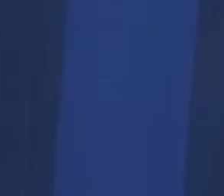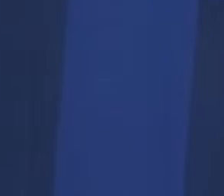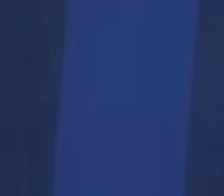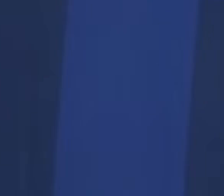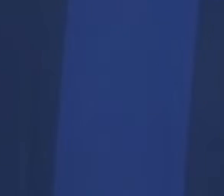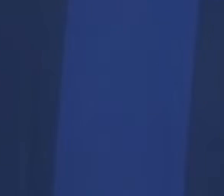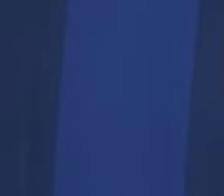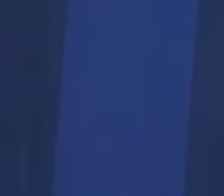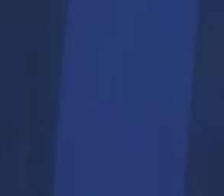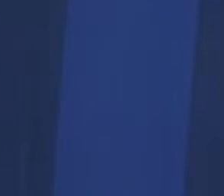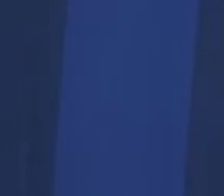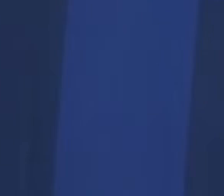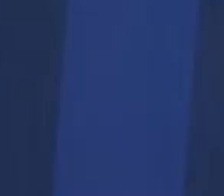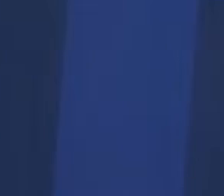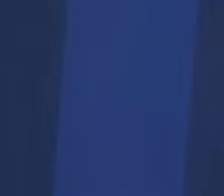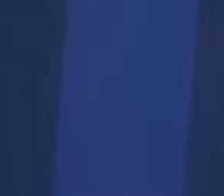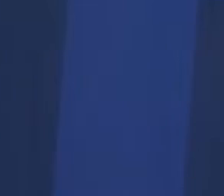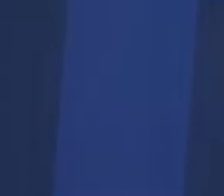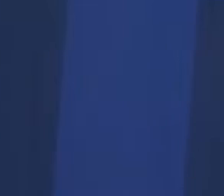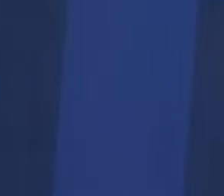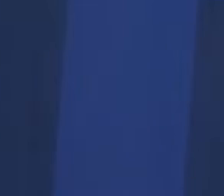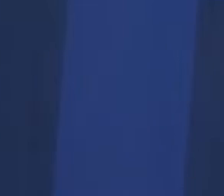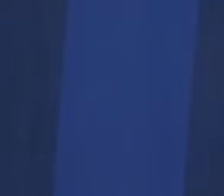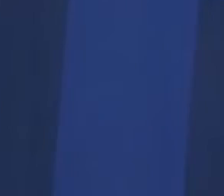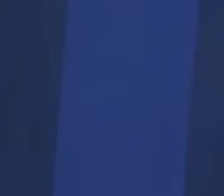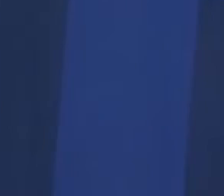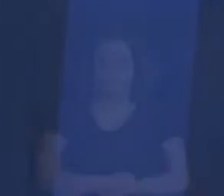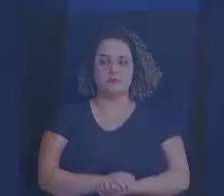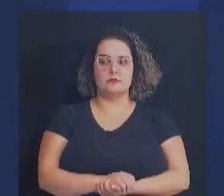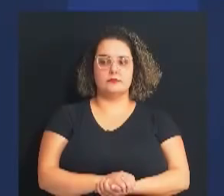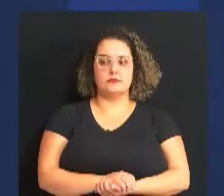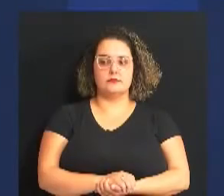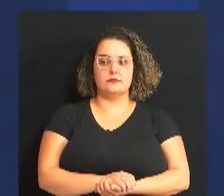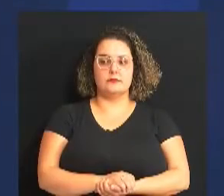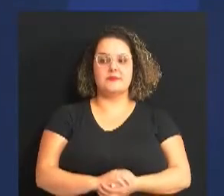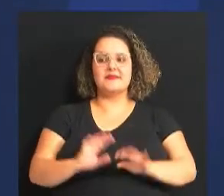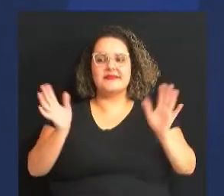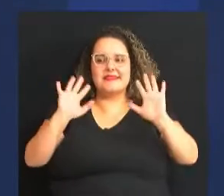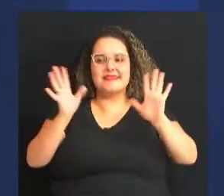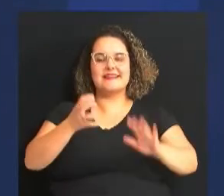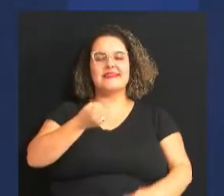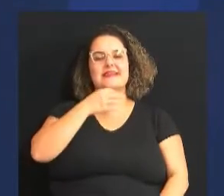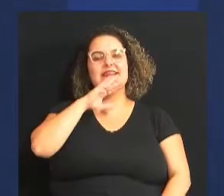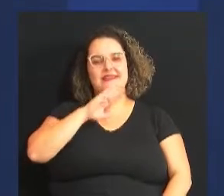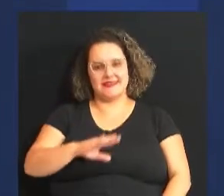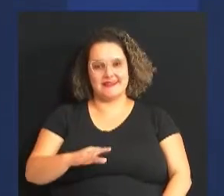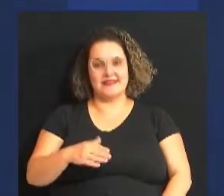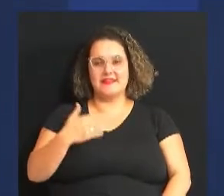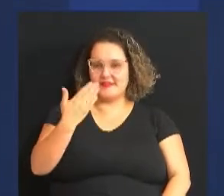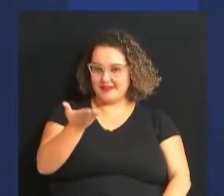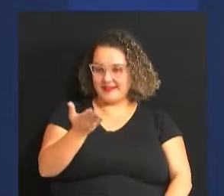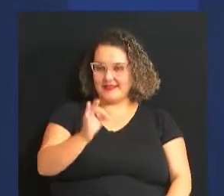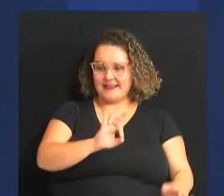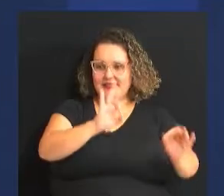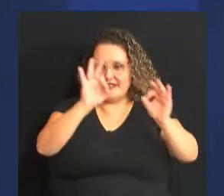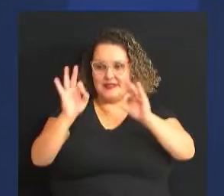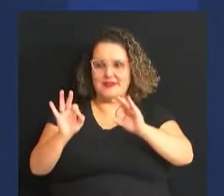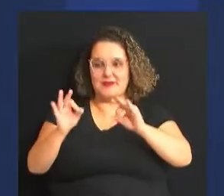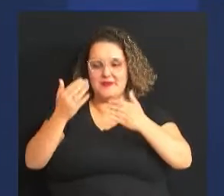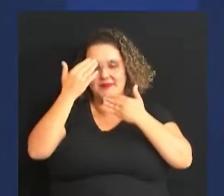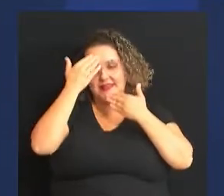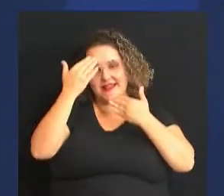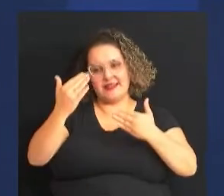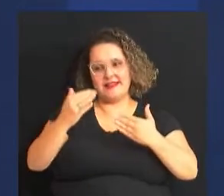Olá, muito boa tarde para você que está aí acompanhando a programação da TV Câmara Campinas. Muito obrigada pela sua companhia e audiência.